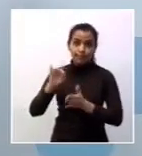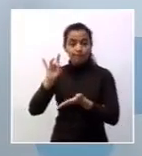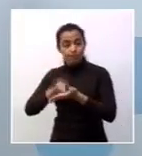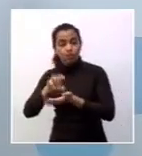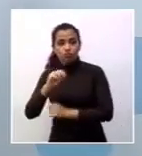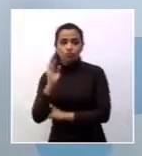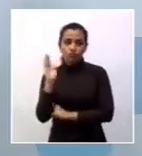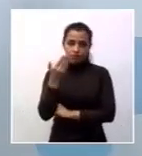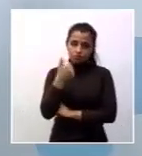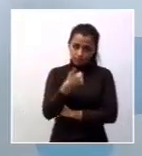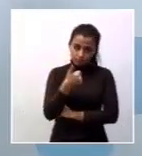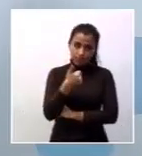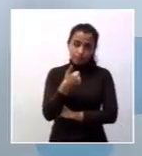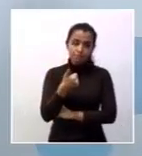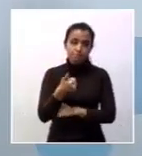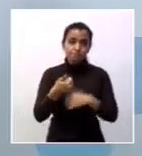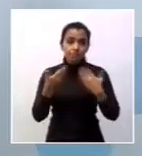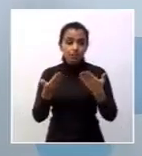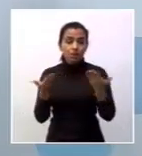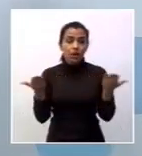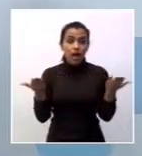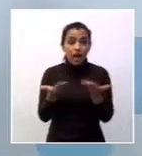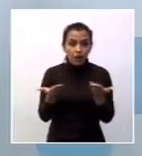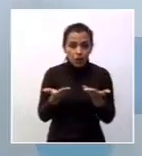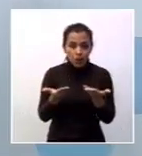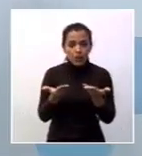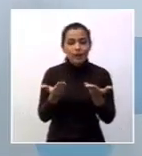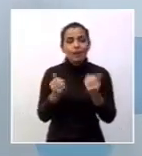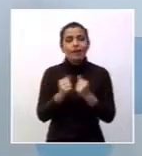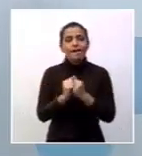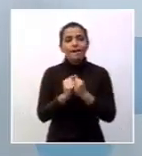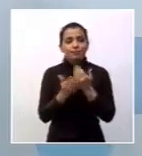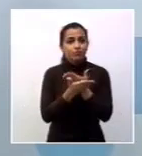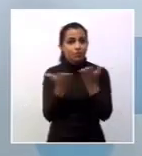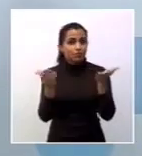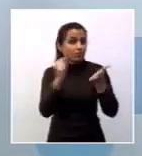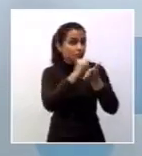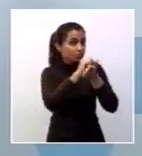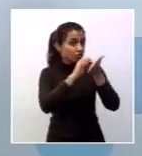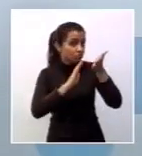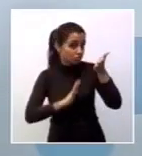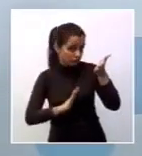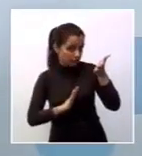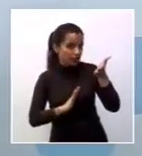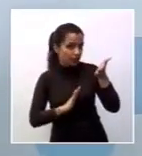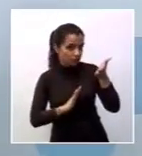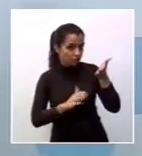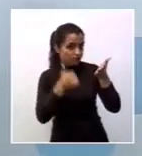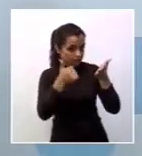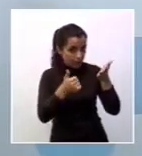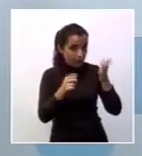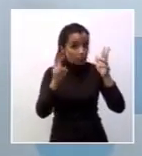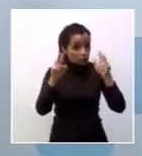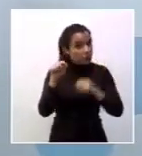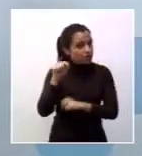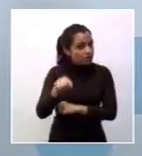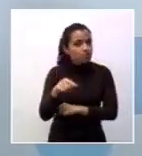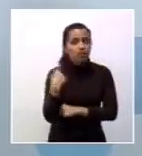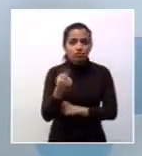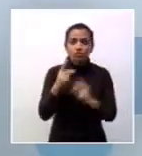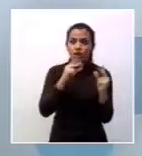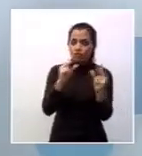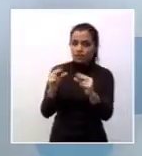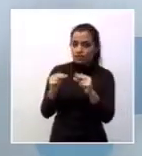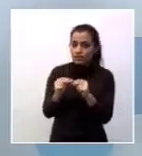tá? Então, eu vou passar rapidinho, né, uma atividade para vocês, justamente sobre isso que a gente está falando, que